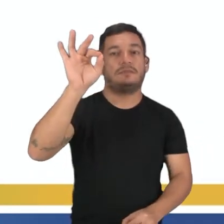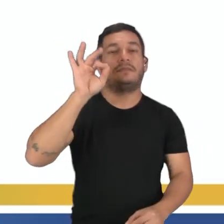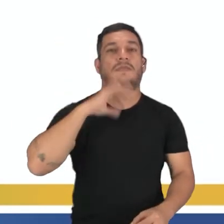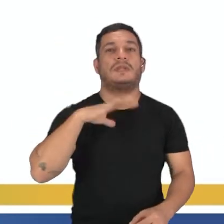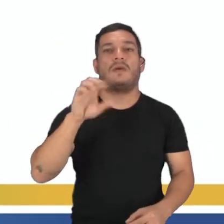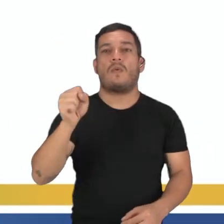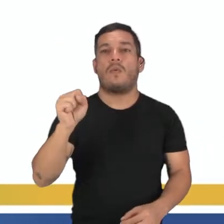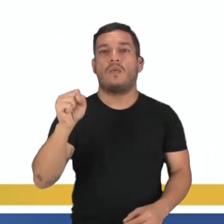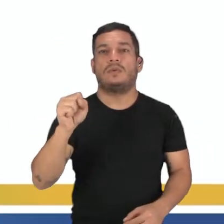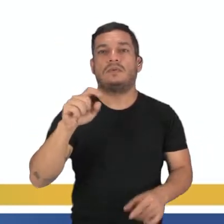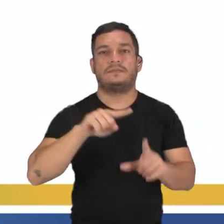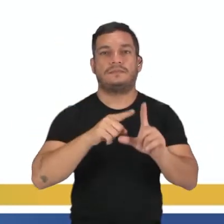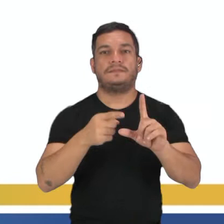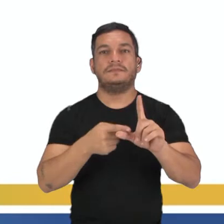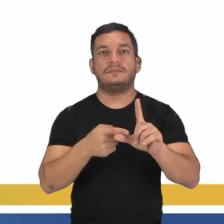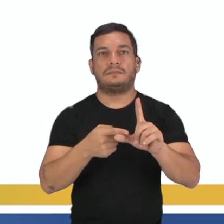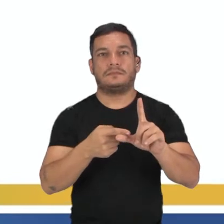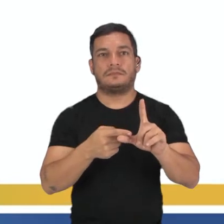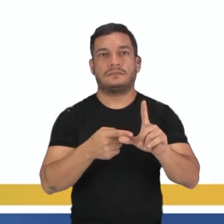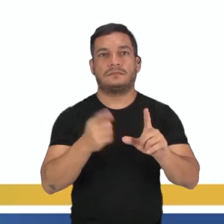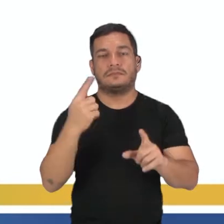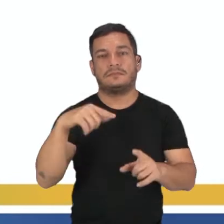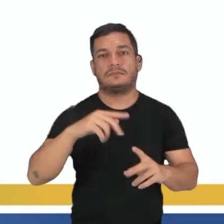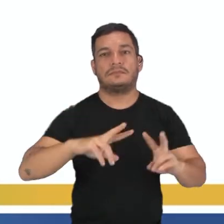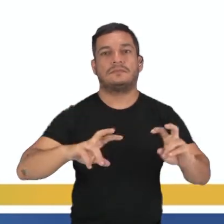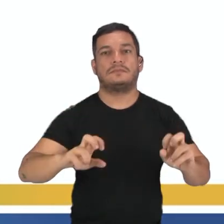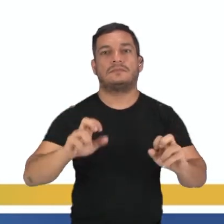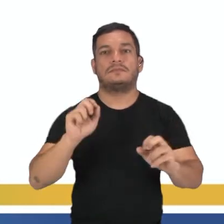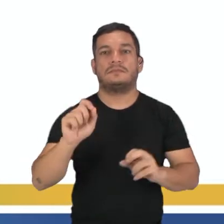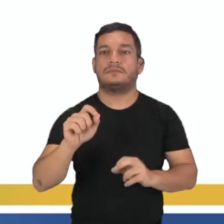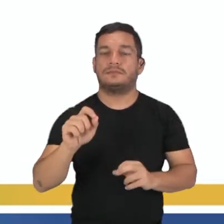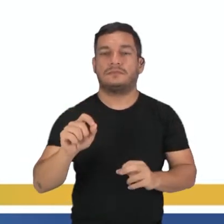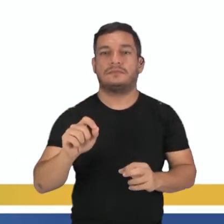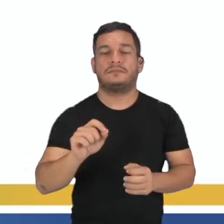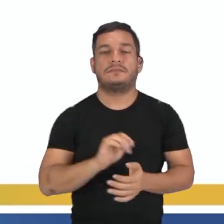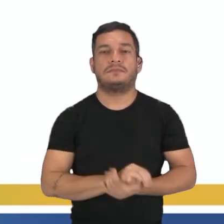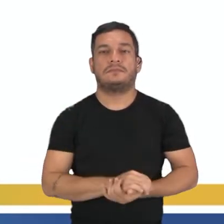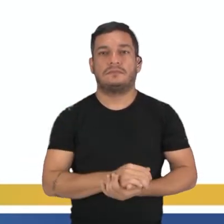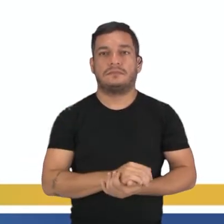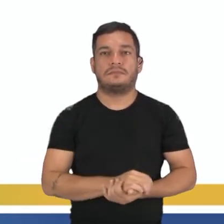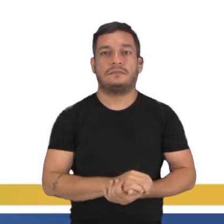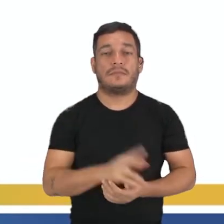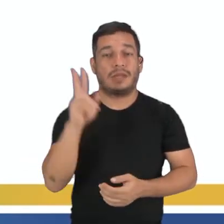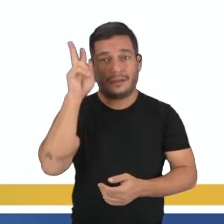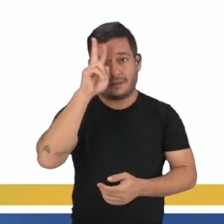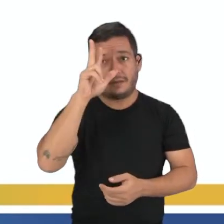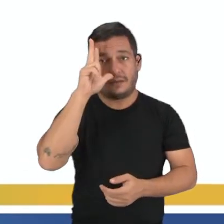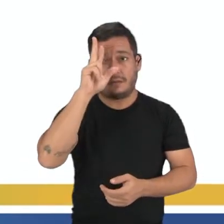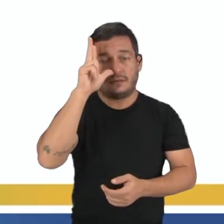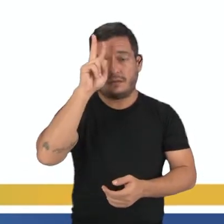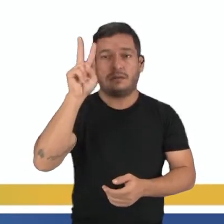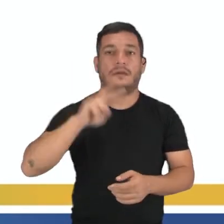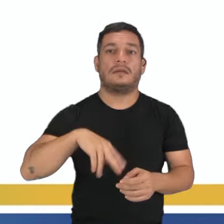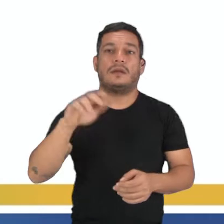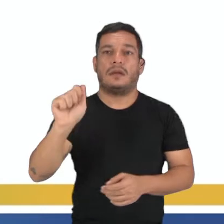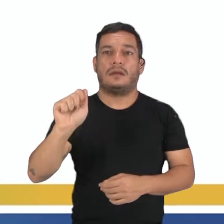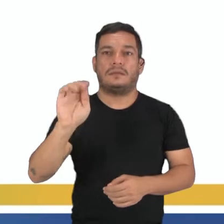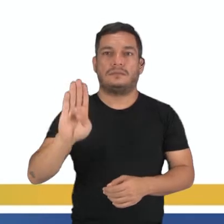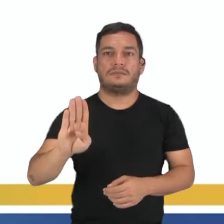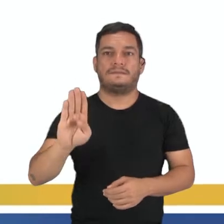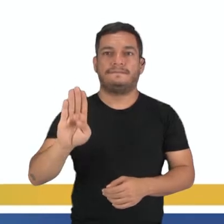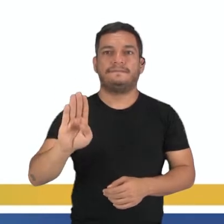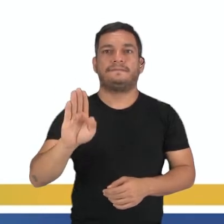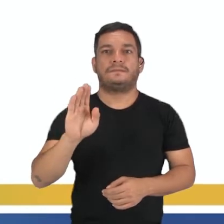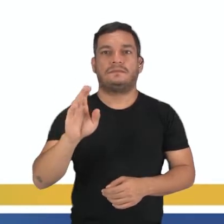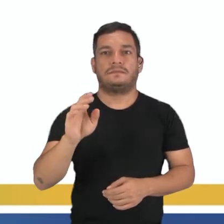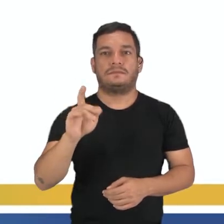8 ângulos, não é isso? Então, observe o seguinte, Lembre-se que A e B, aí, por exemplo,